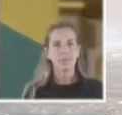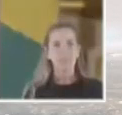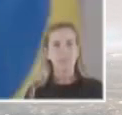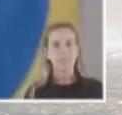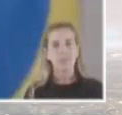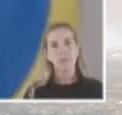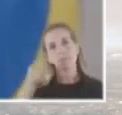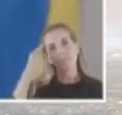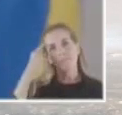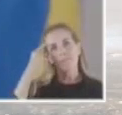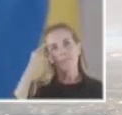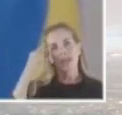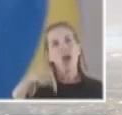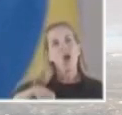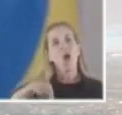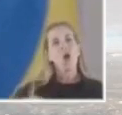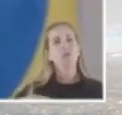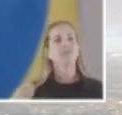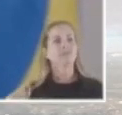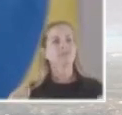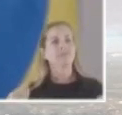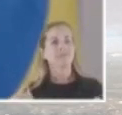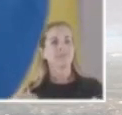continente, do ponto de vista econômico, inclusive.